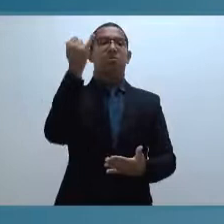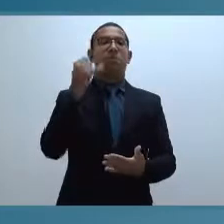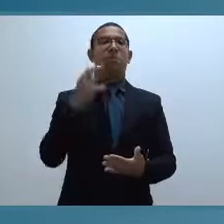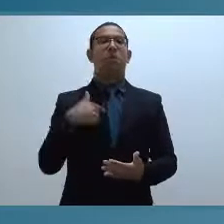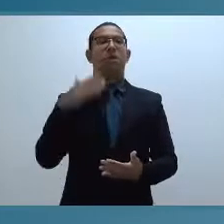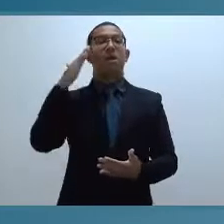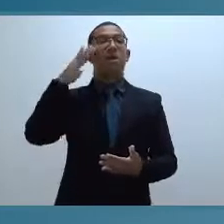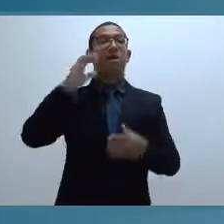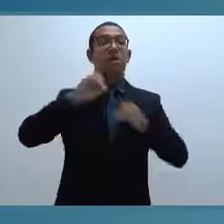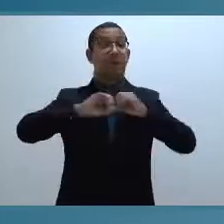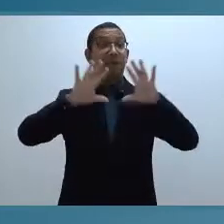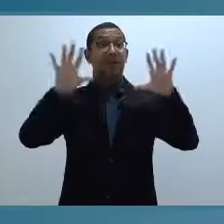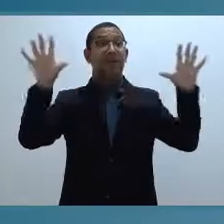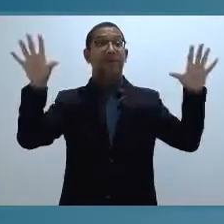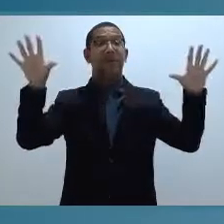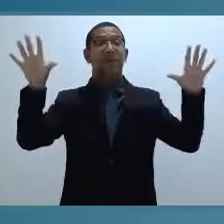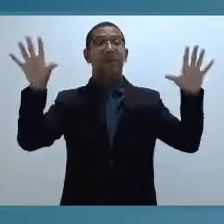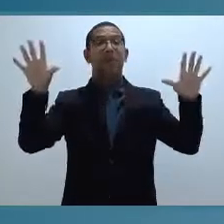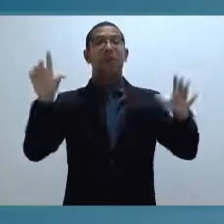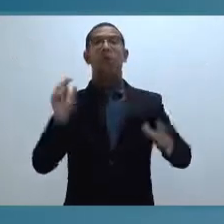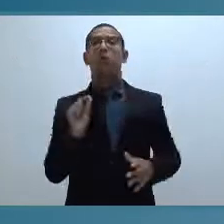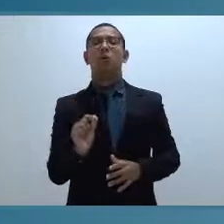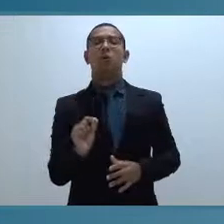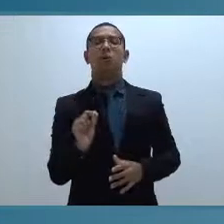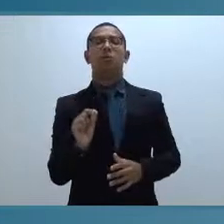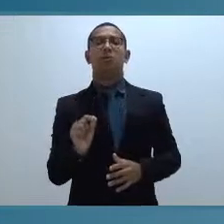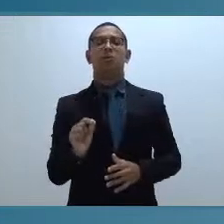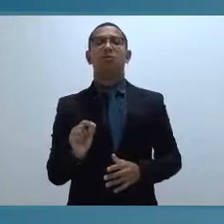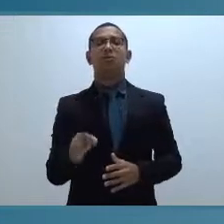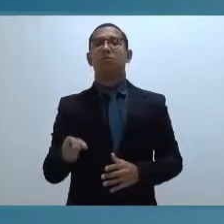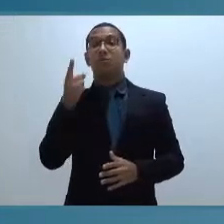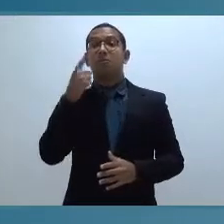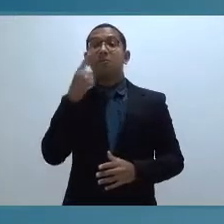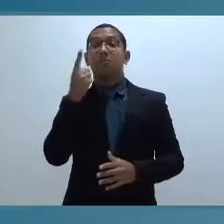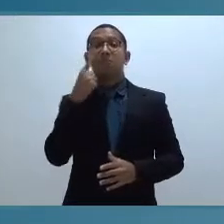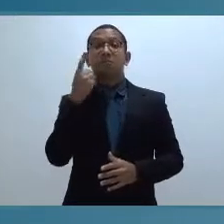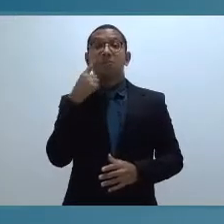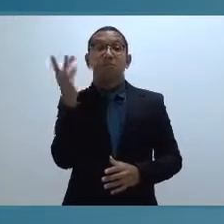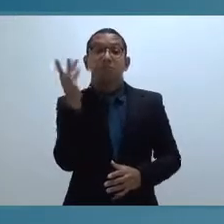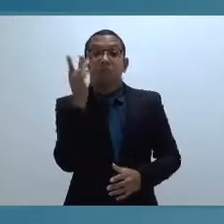a excepcionalidade da autorização também deve ser observada.